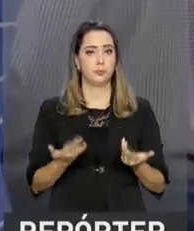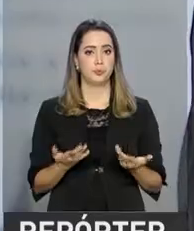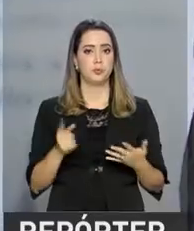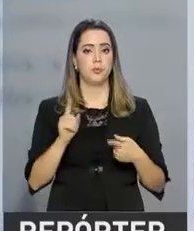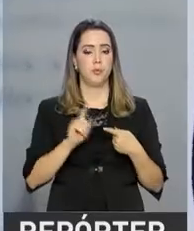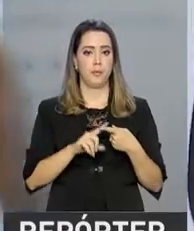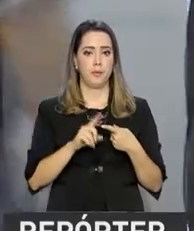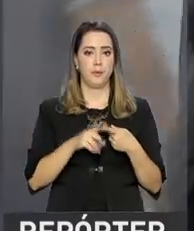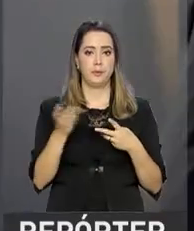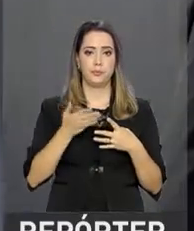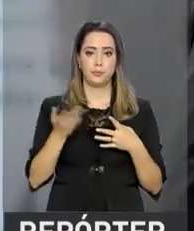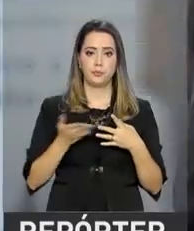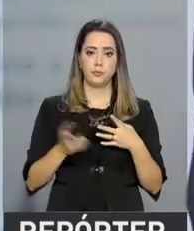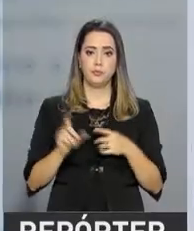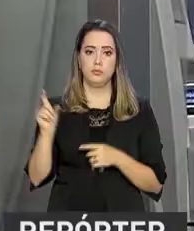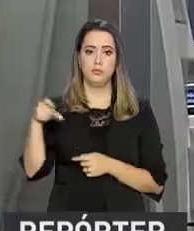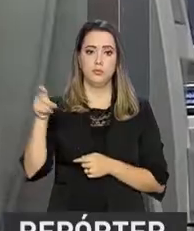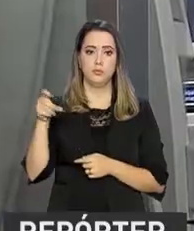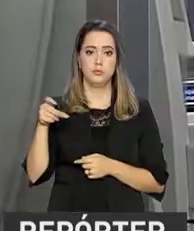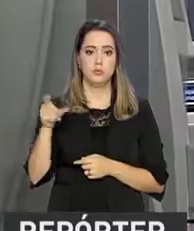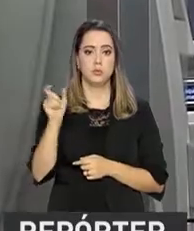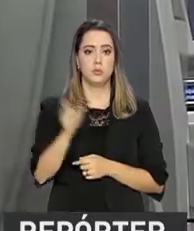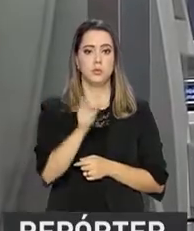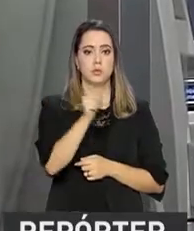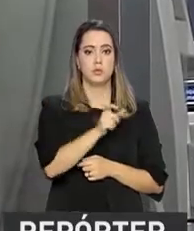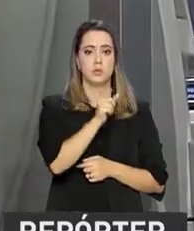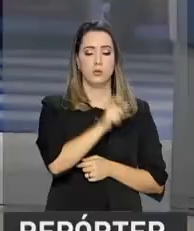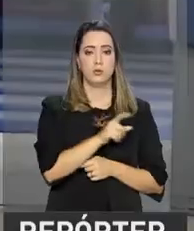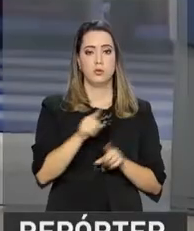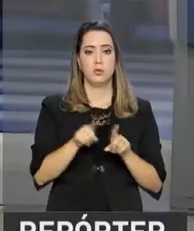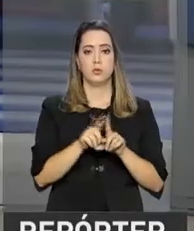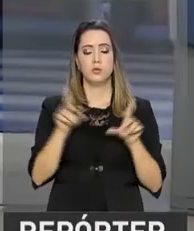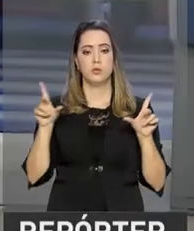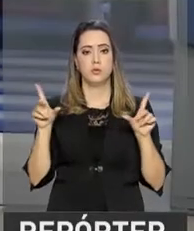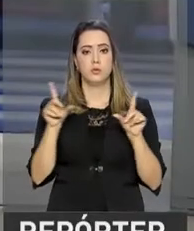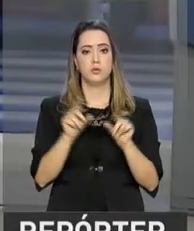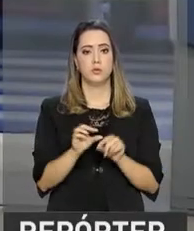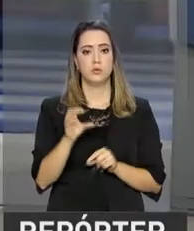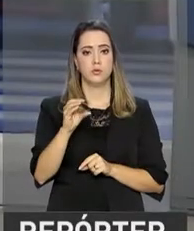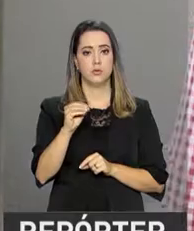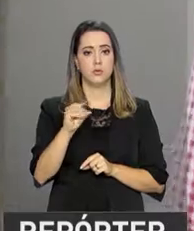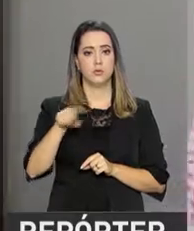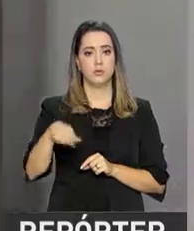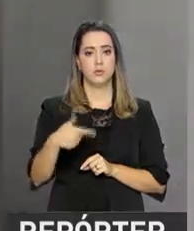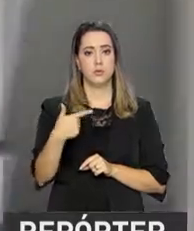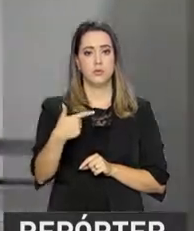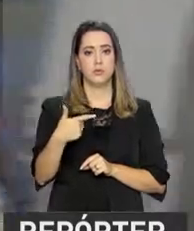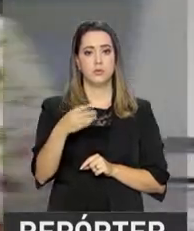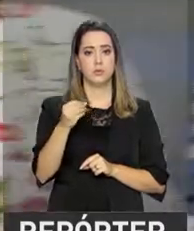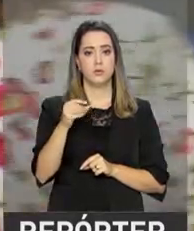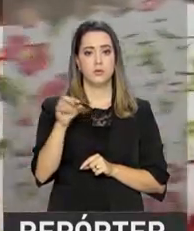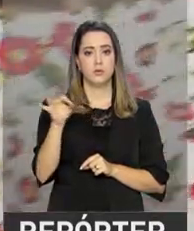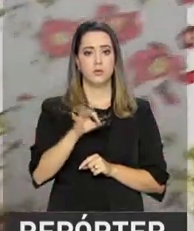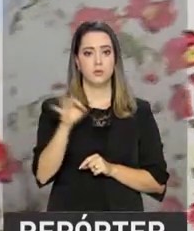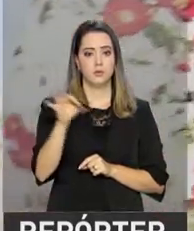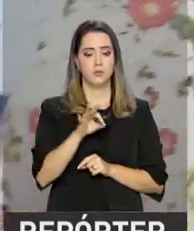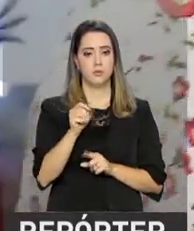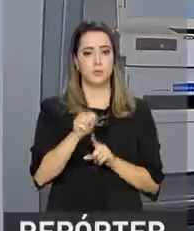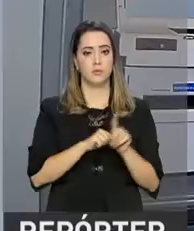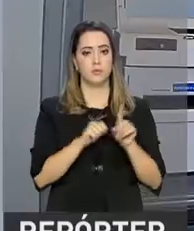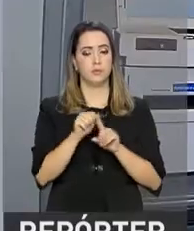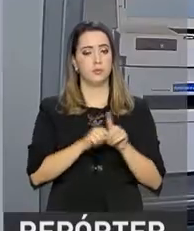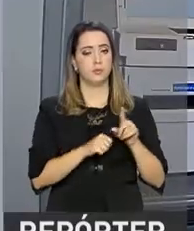linha parcelada do cartão de crédito para pessoa física à redução será de 0,20 ponto percentual ao